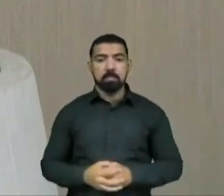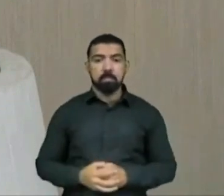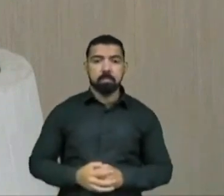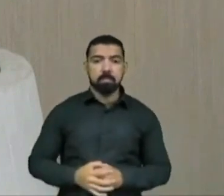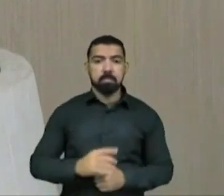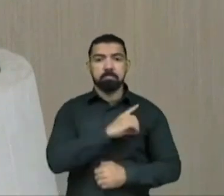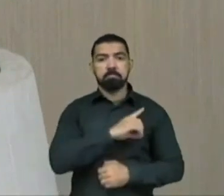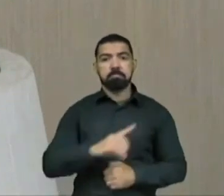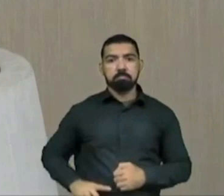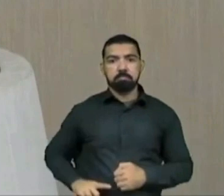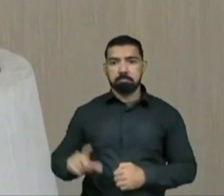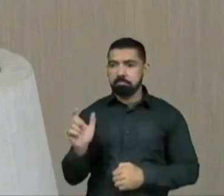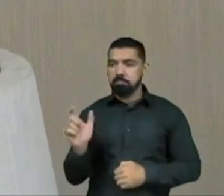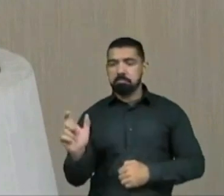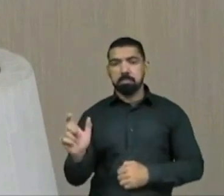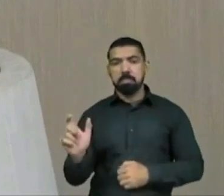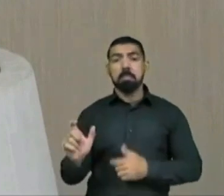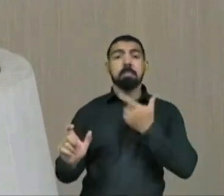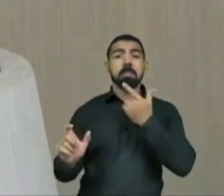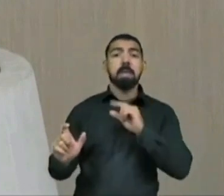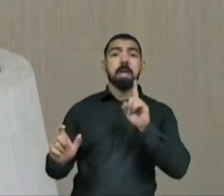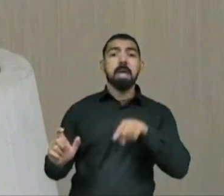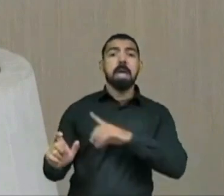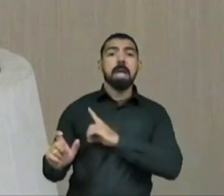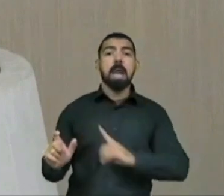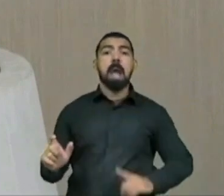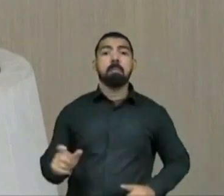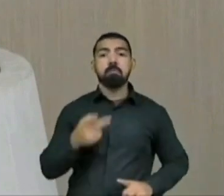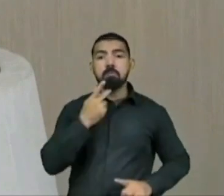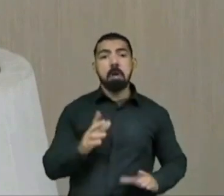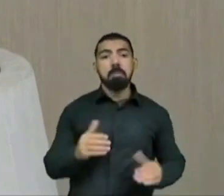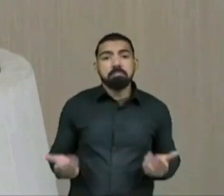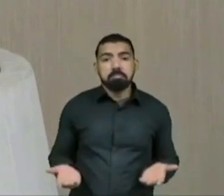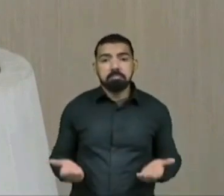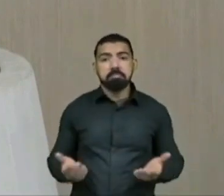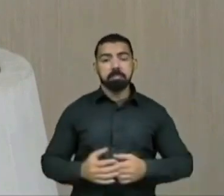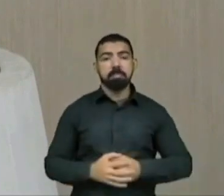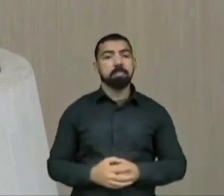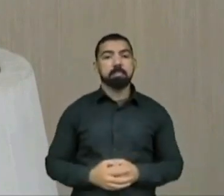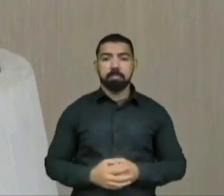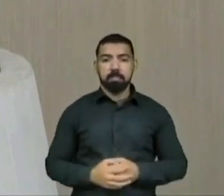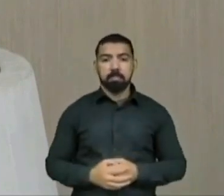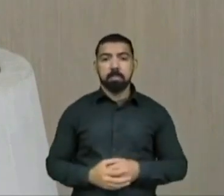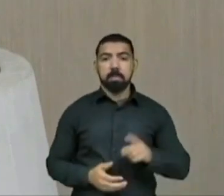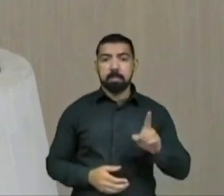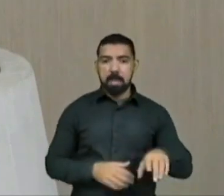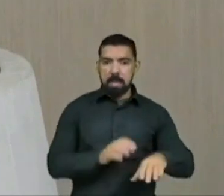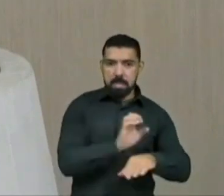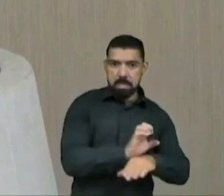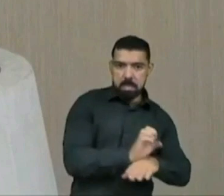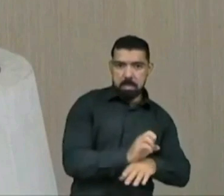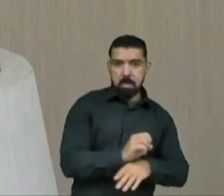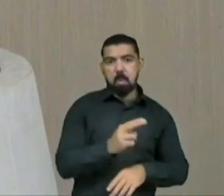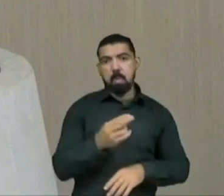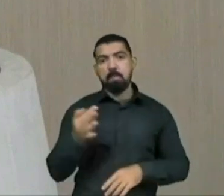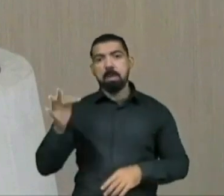Deputado. Não diz quem é o deputado cearense, se é estadual, se é deputado